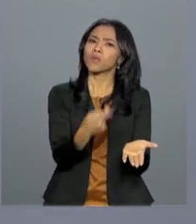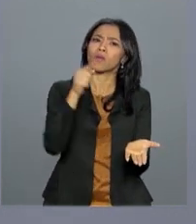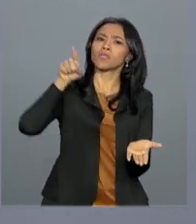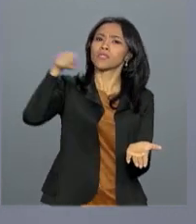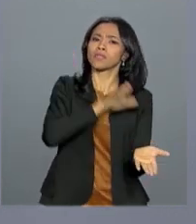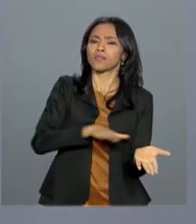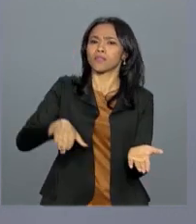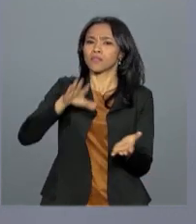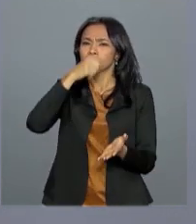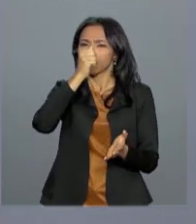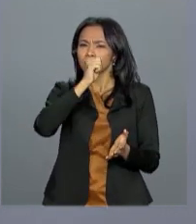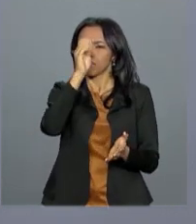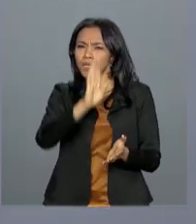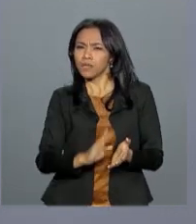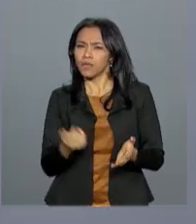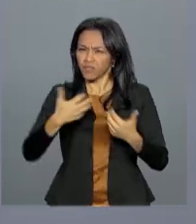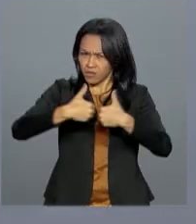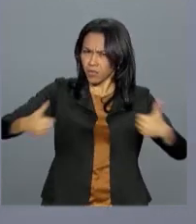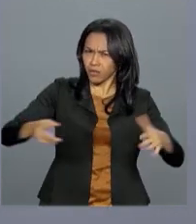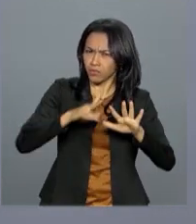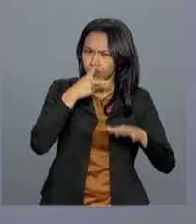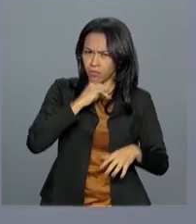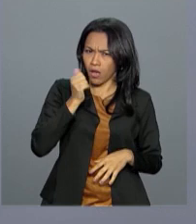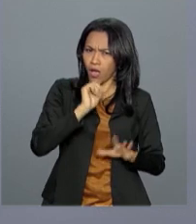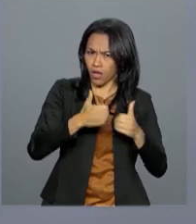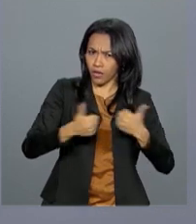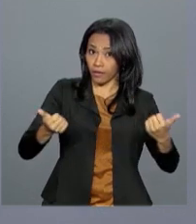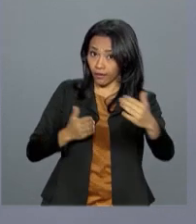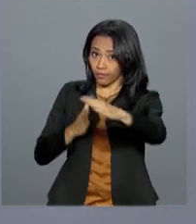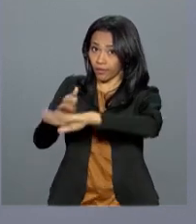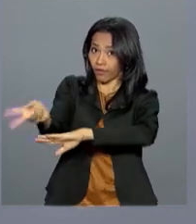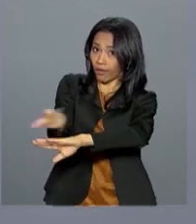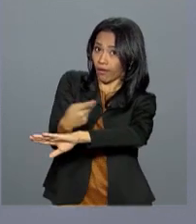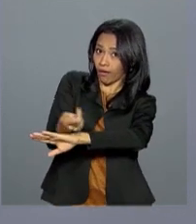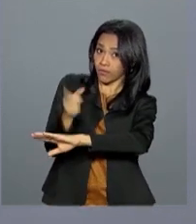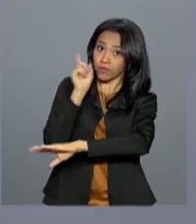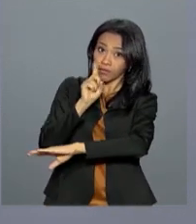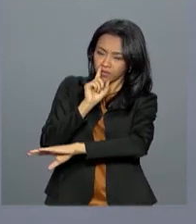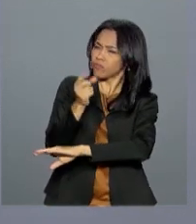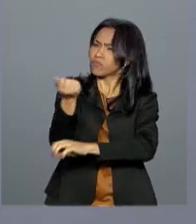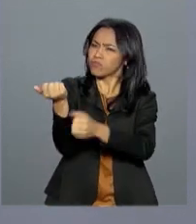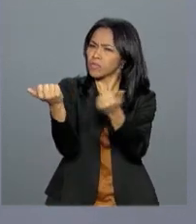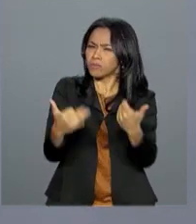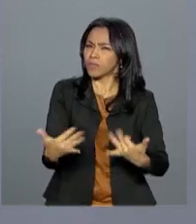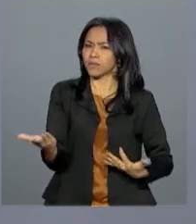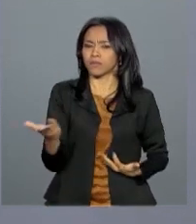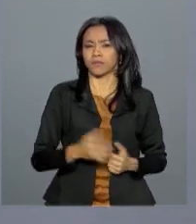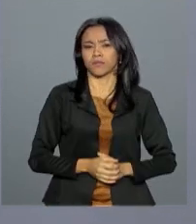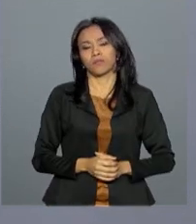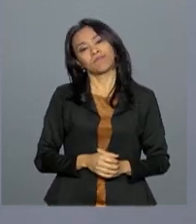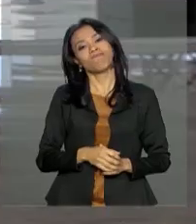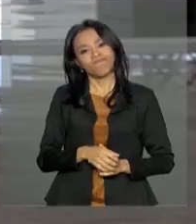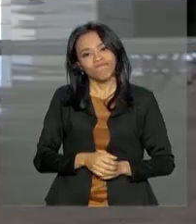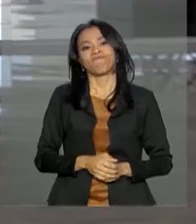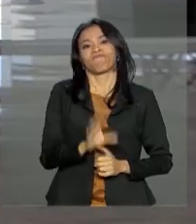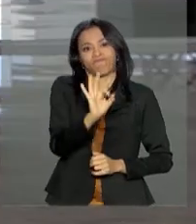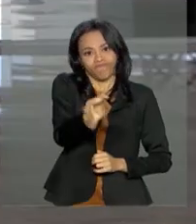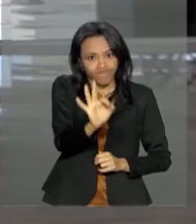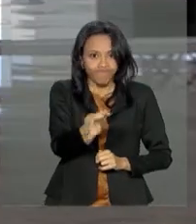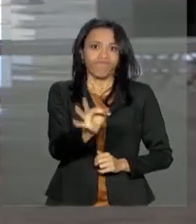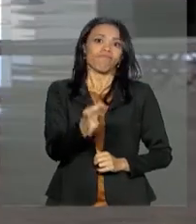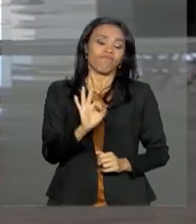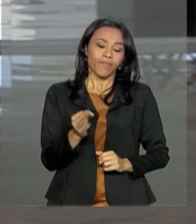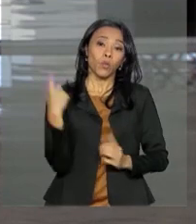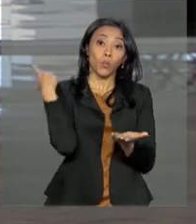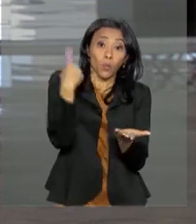brasileiras que foram separadas dos pais não é que entraram ilegalmente no país conta pra gente essas informações pois é renata a agenda dos